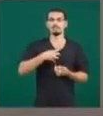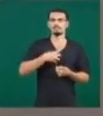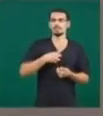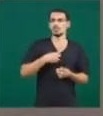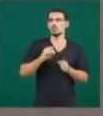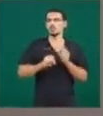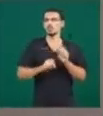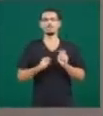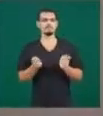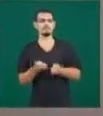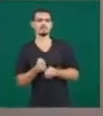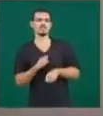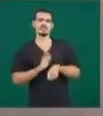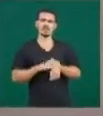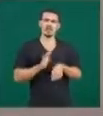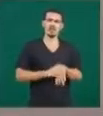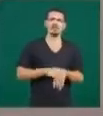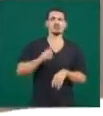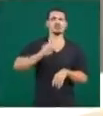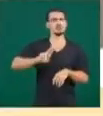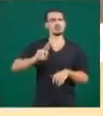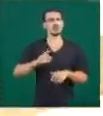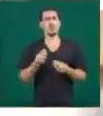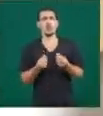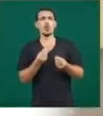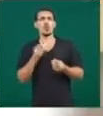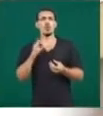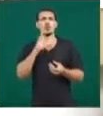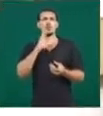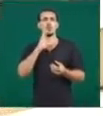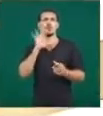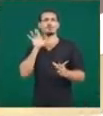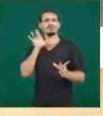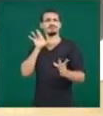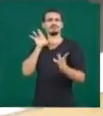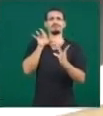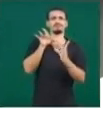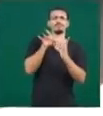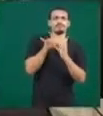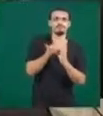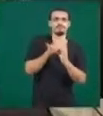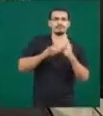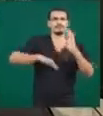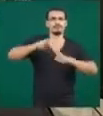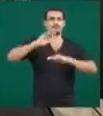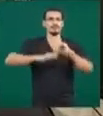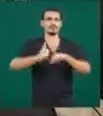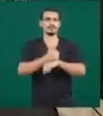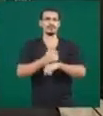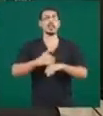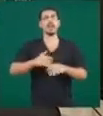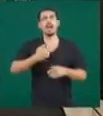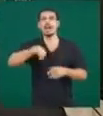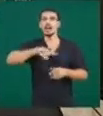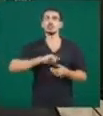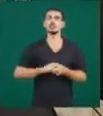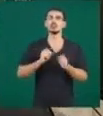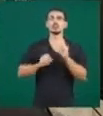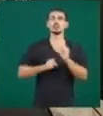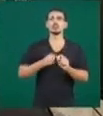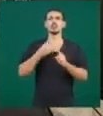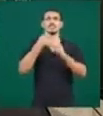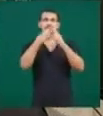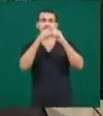perceber como que ele aplica o conhecimento dele durante aí as etapas da nossa faculdade, do nosso curso, da